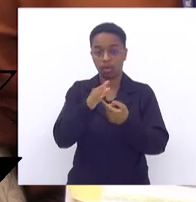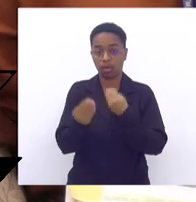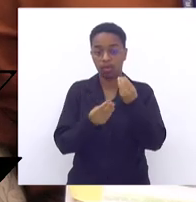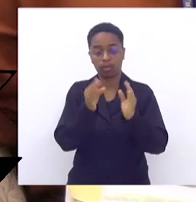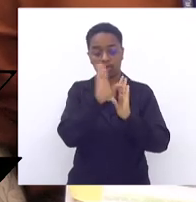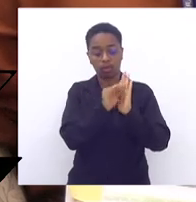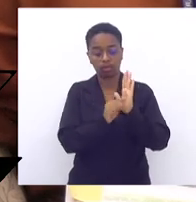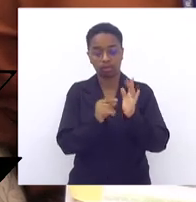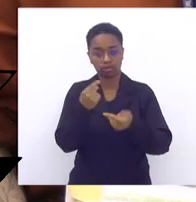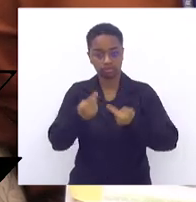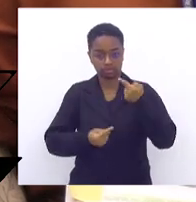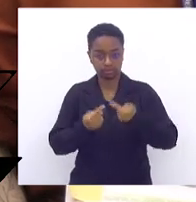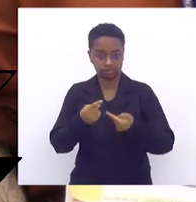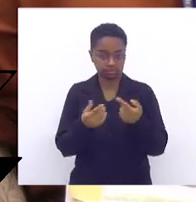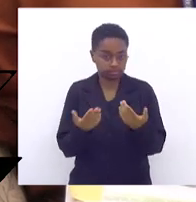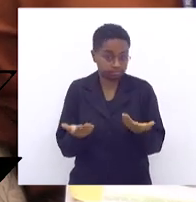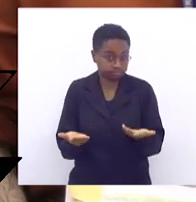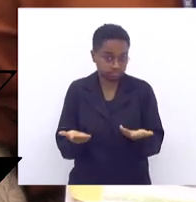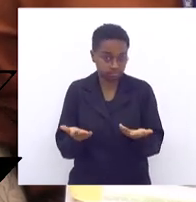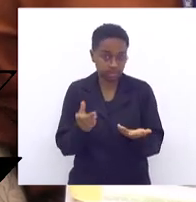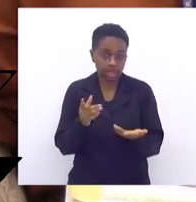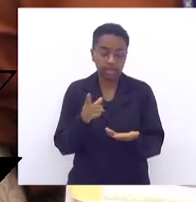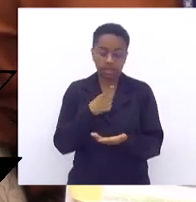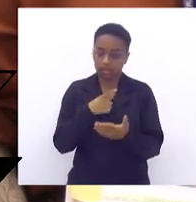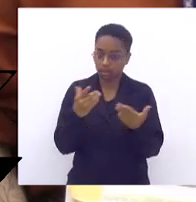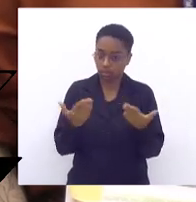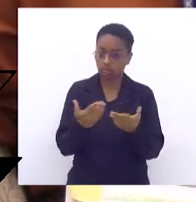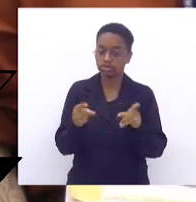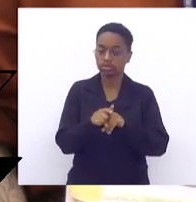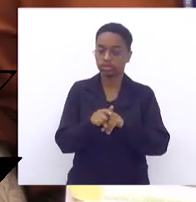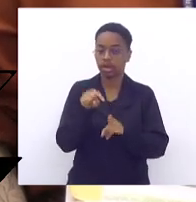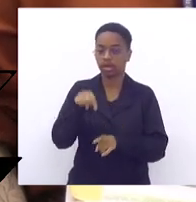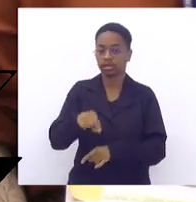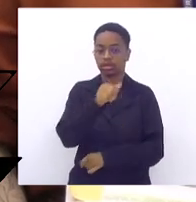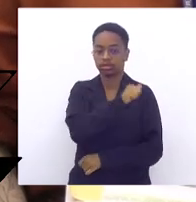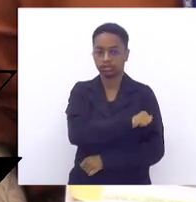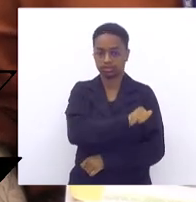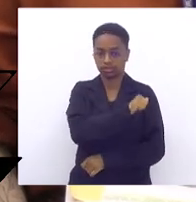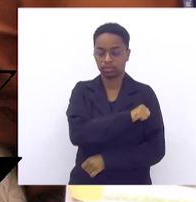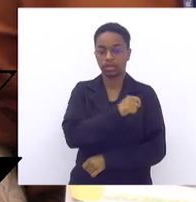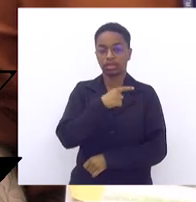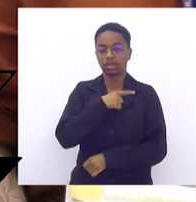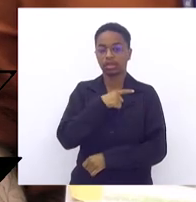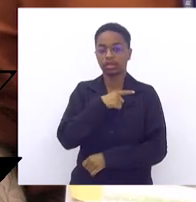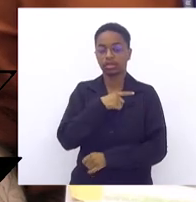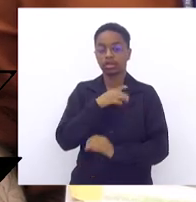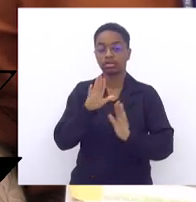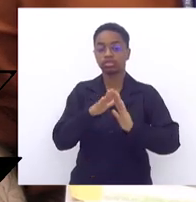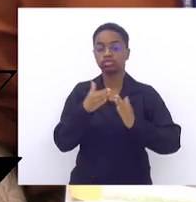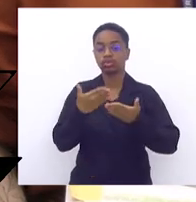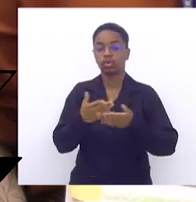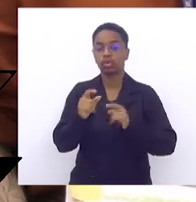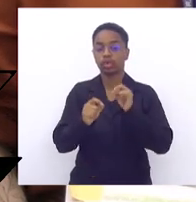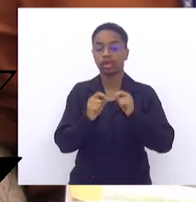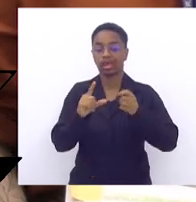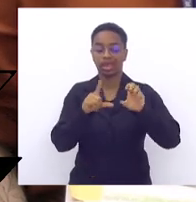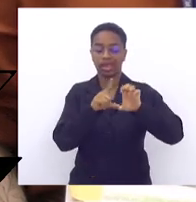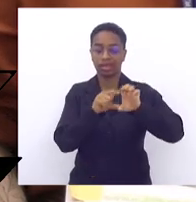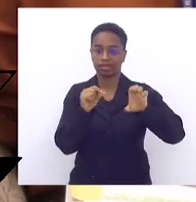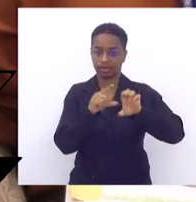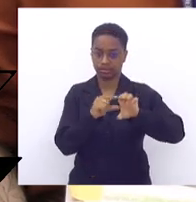trabalhado. A gente tem hoje, no estado do Rio de Janeiro, escolas são chamadas de escolas